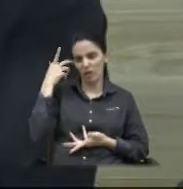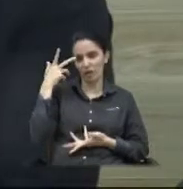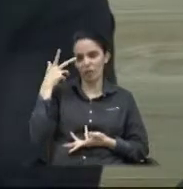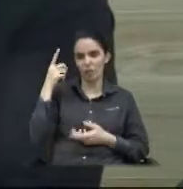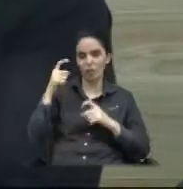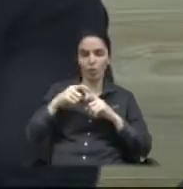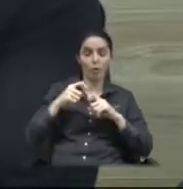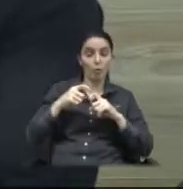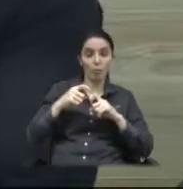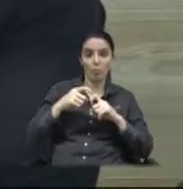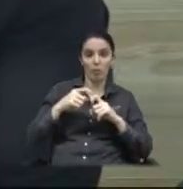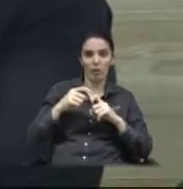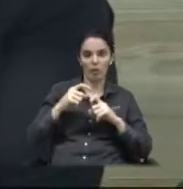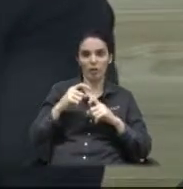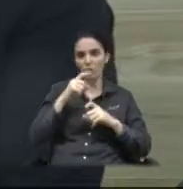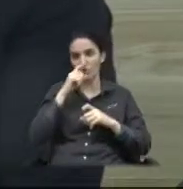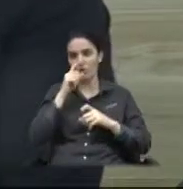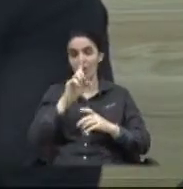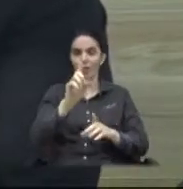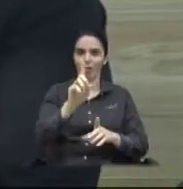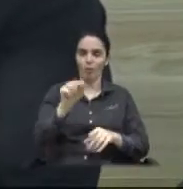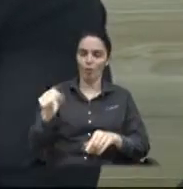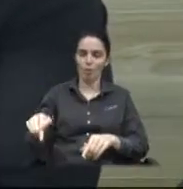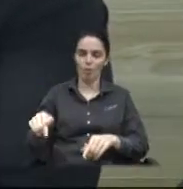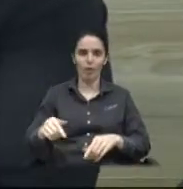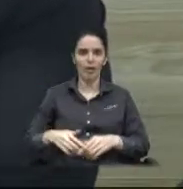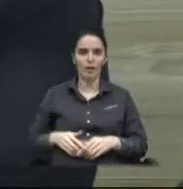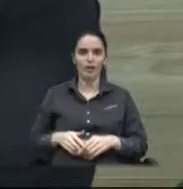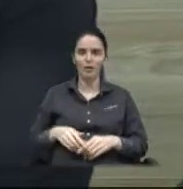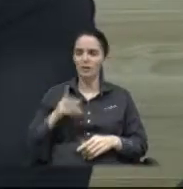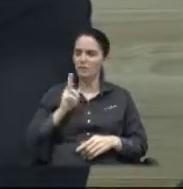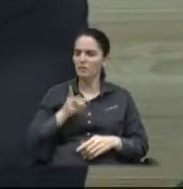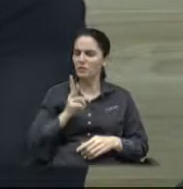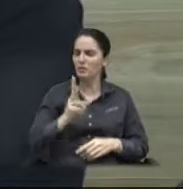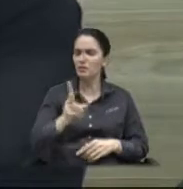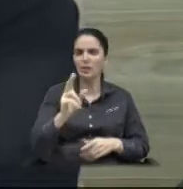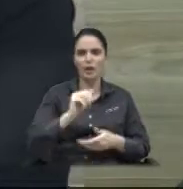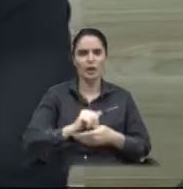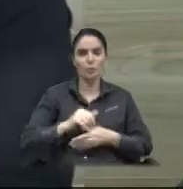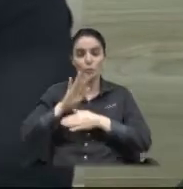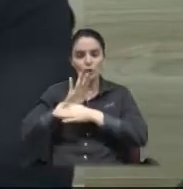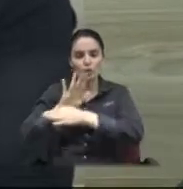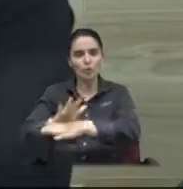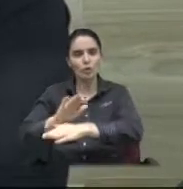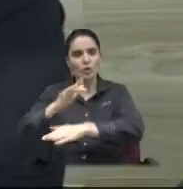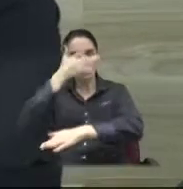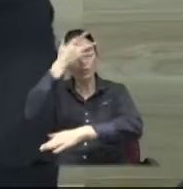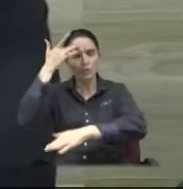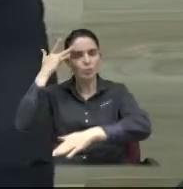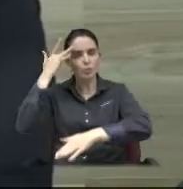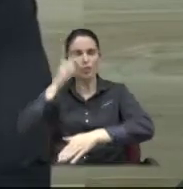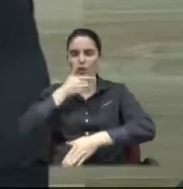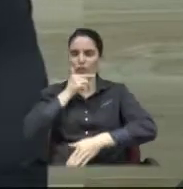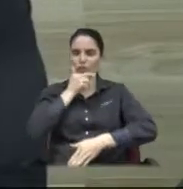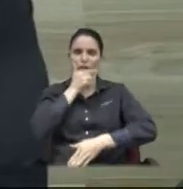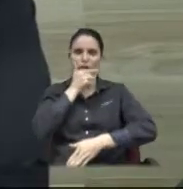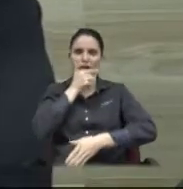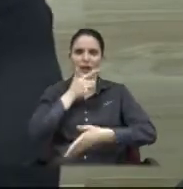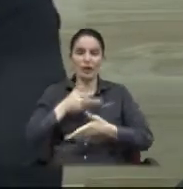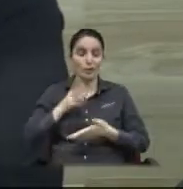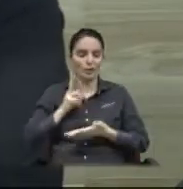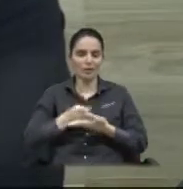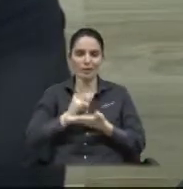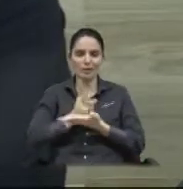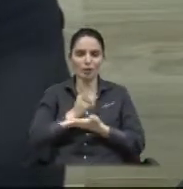sempre atencioso, não nega um pedido, um telefonema, está sempre disposto ao trabalho, de forma sorridente, solícito a